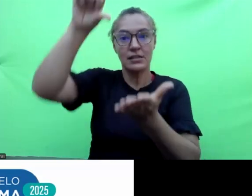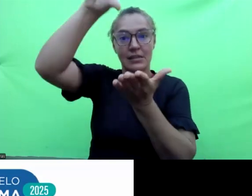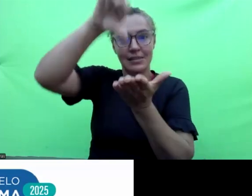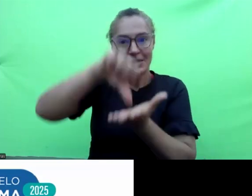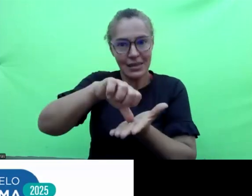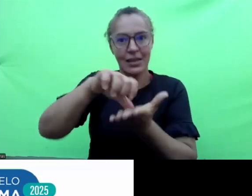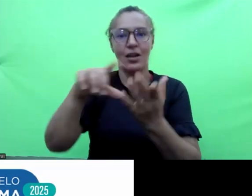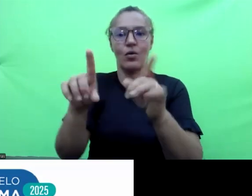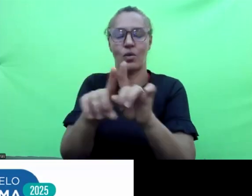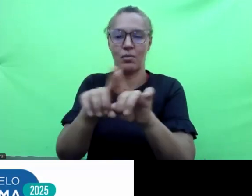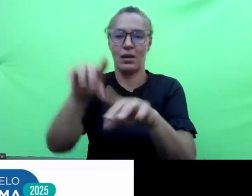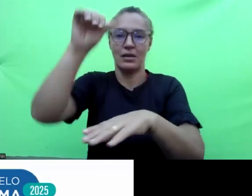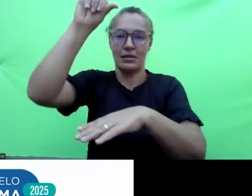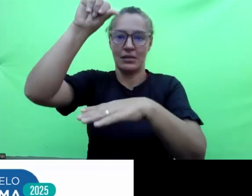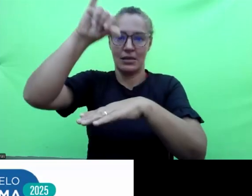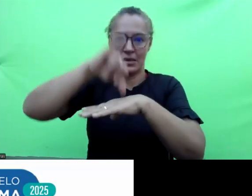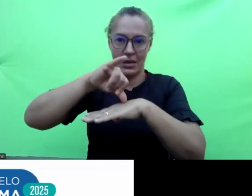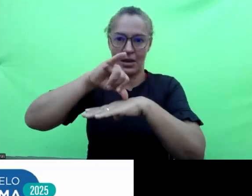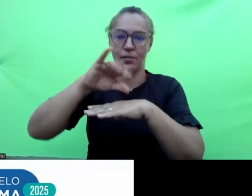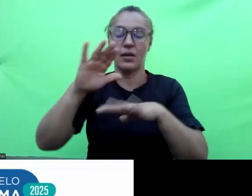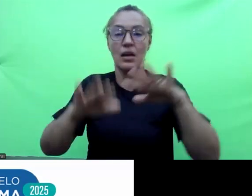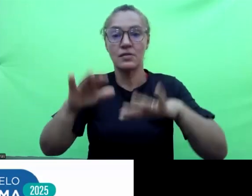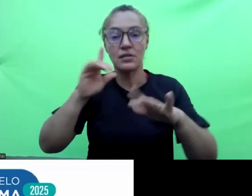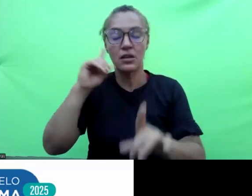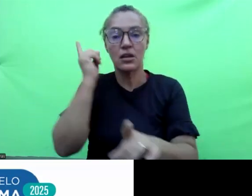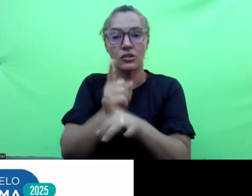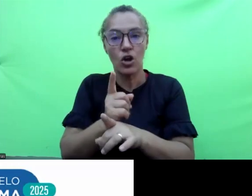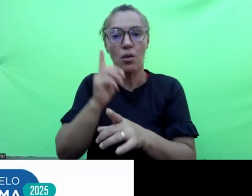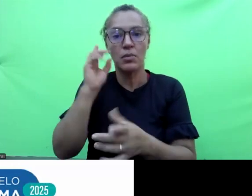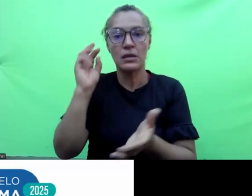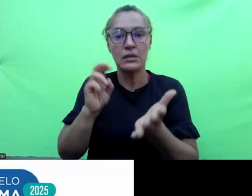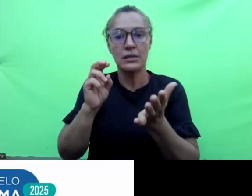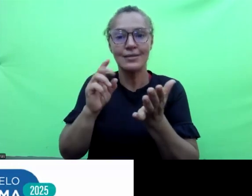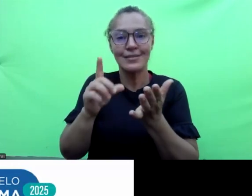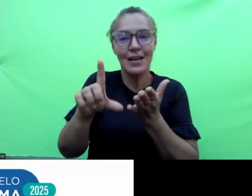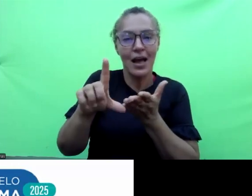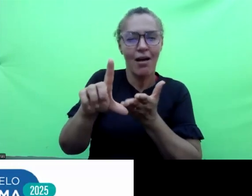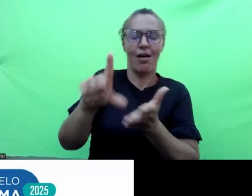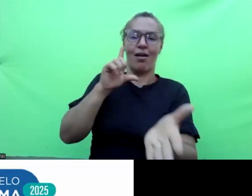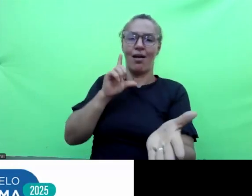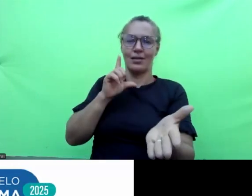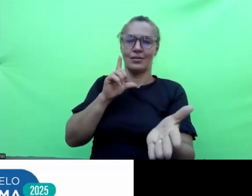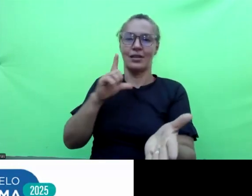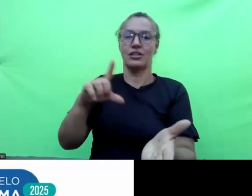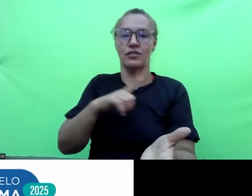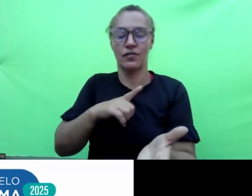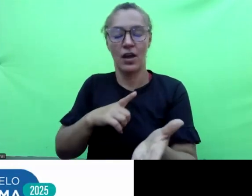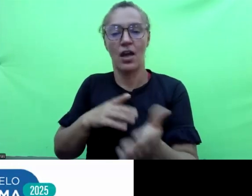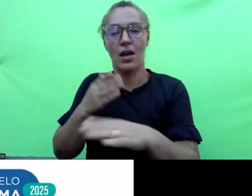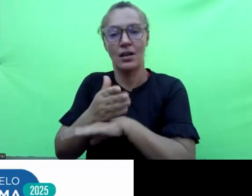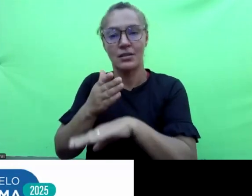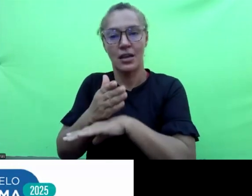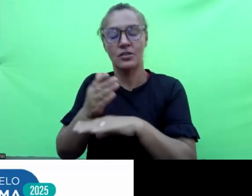Ela acaba descobrindo isso relativamente cedo, né, se ela tiver acesso a uma consulta oftalmológica, e o padrão